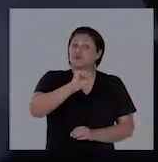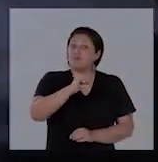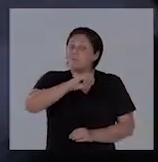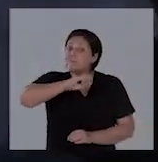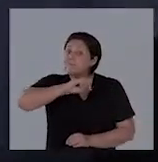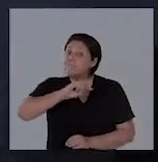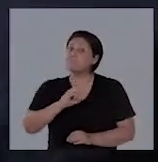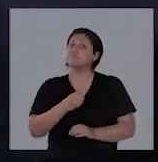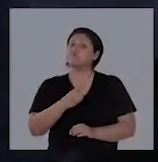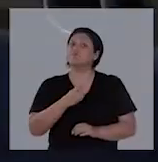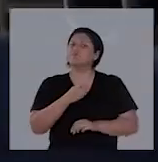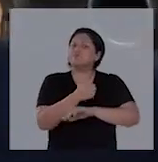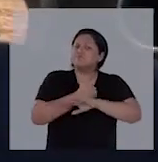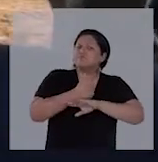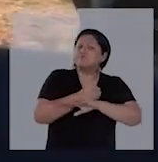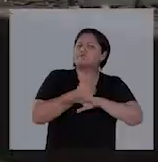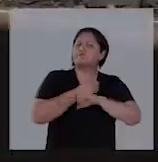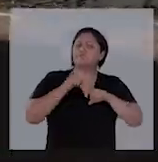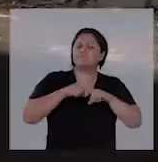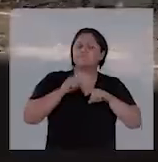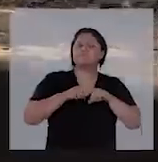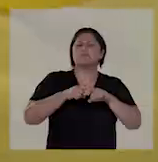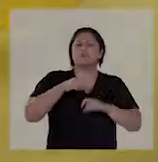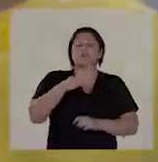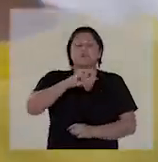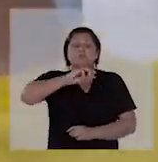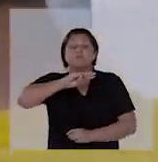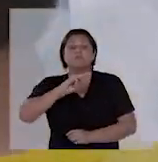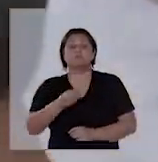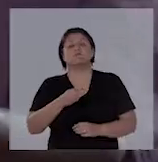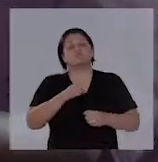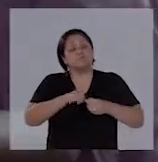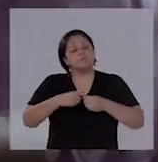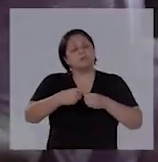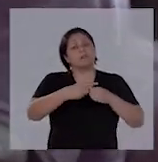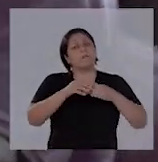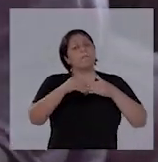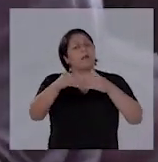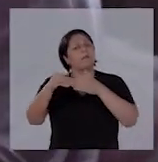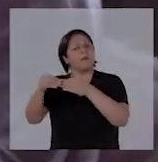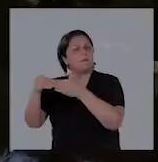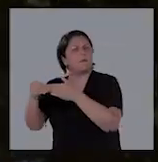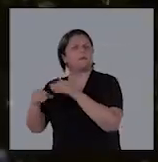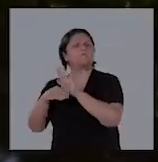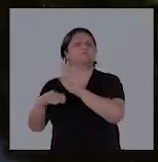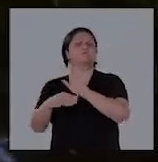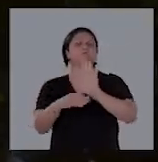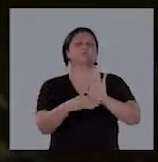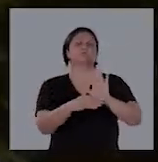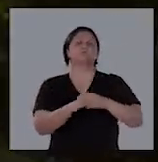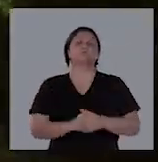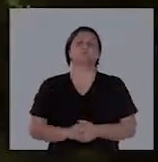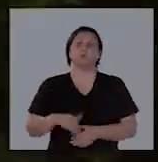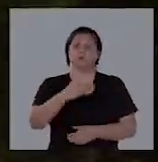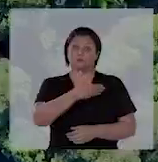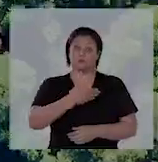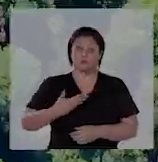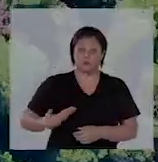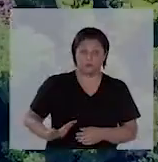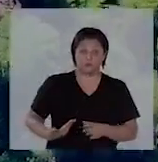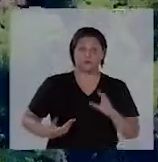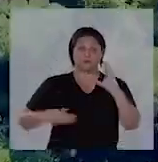mil profissionais para mais de 4 mil municípios os governos do pt o brasil